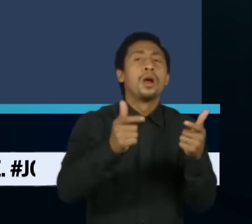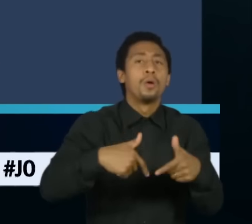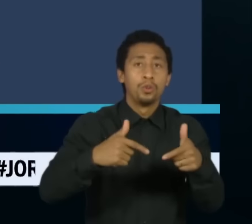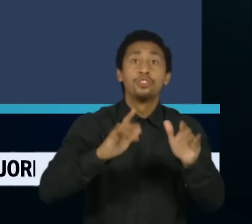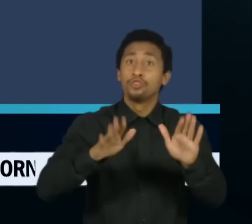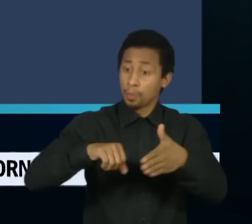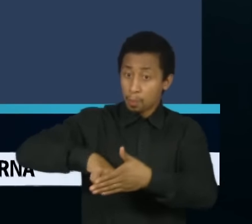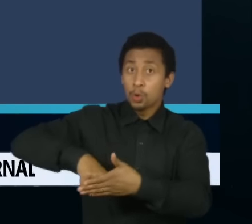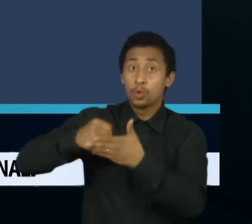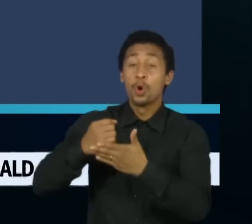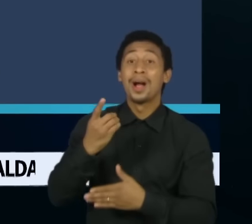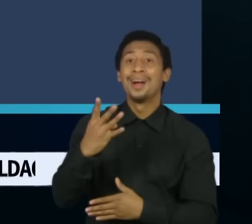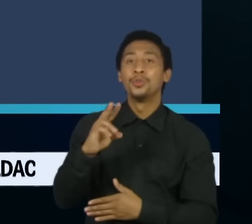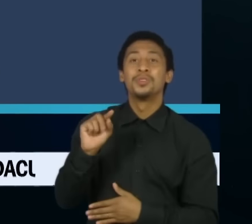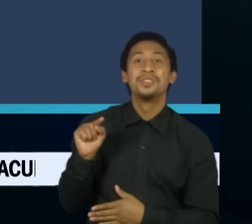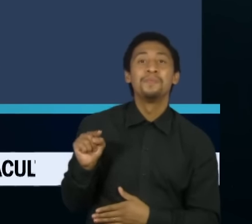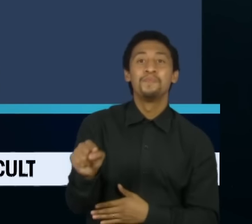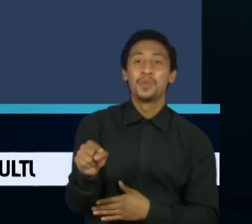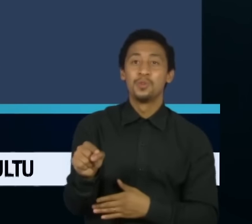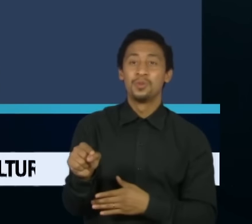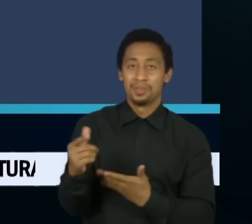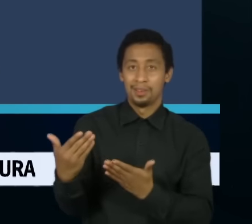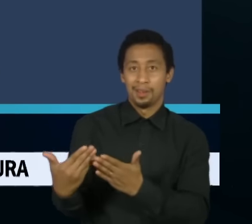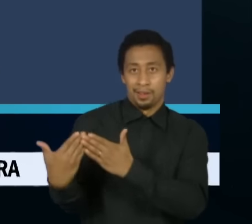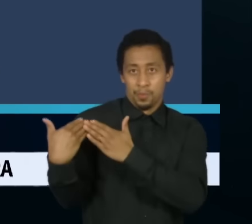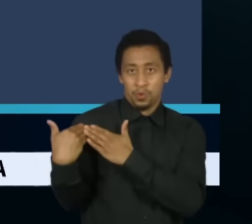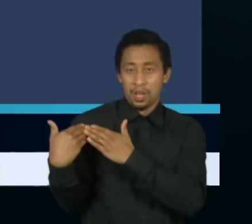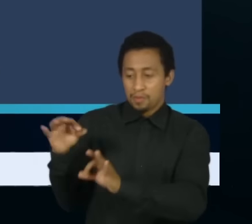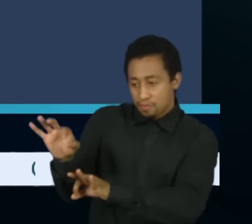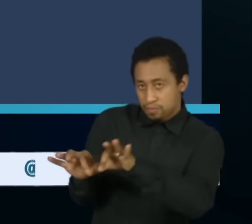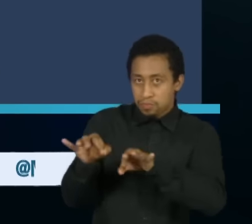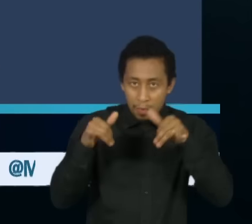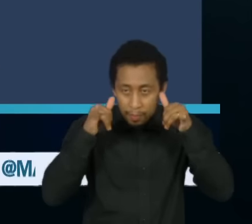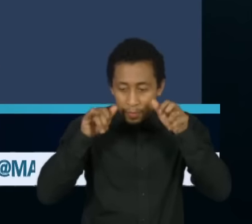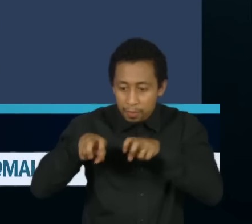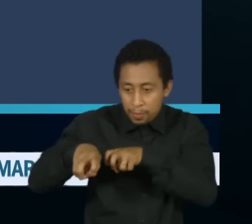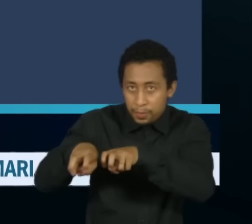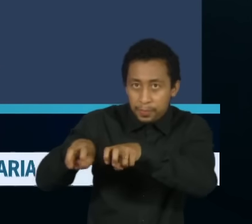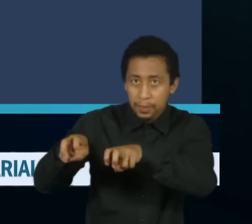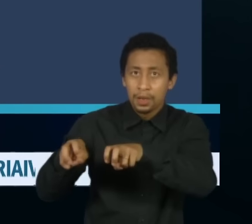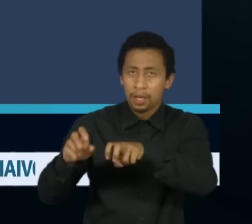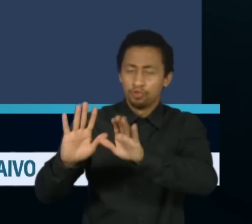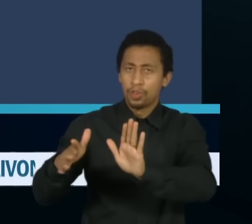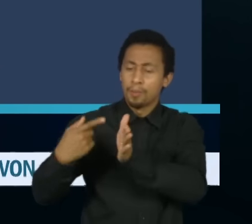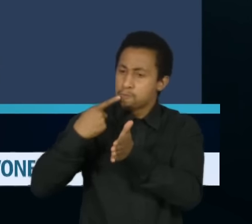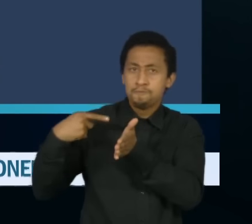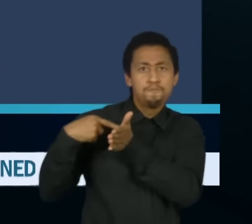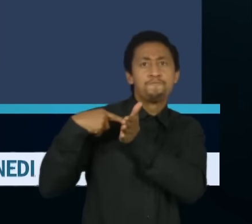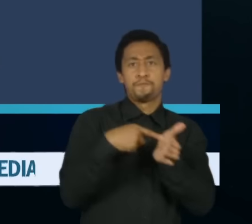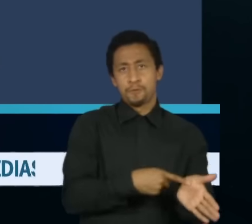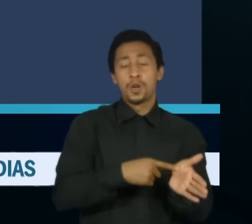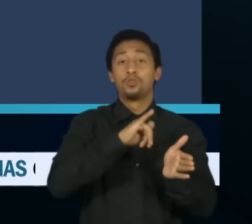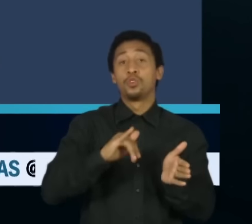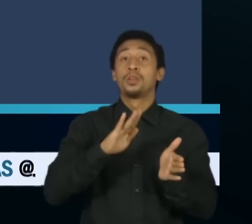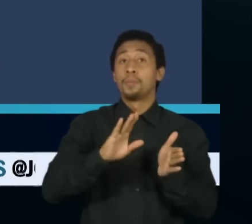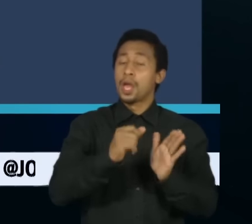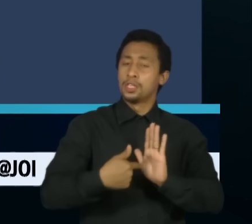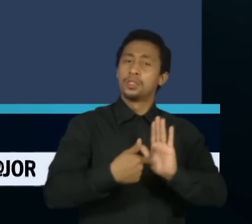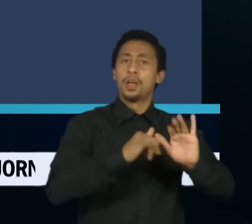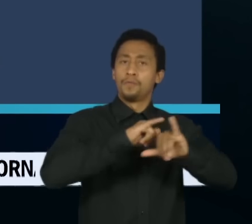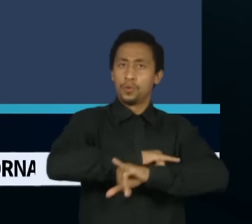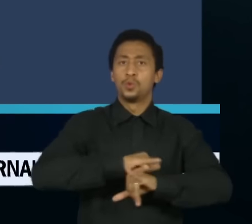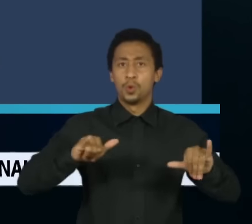critérios socioambientais. E afirmou que os fornecedores diretos da JBS citados na denúncia estavam de acordo com a política da empresa